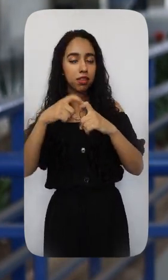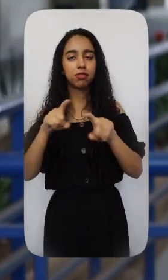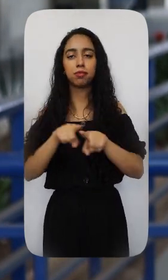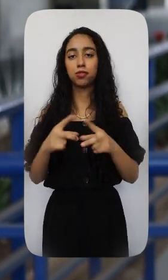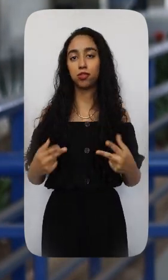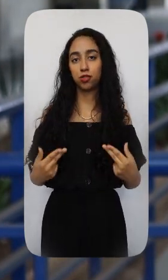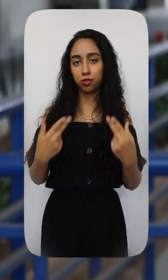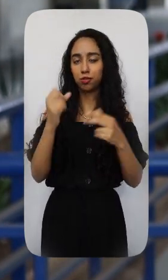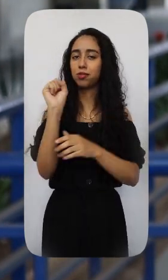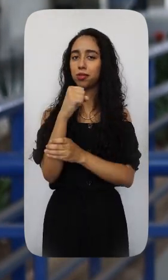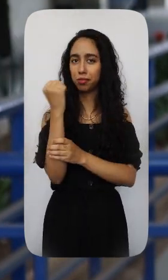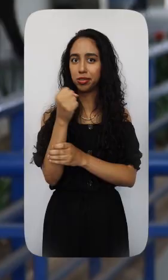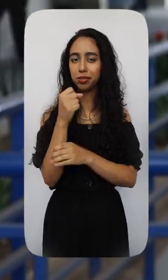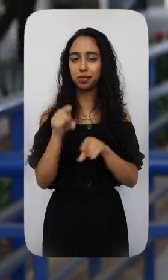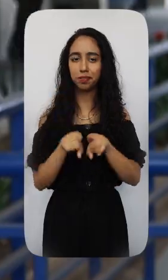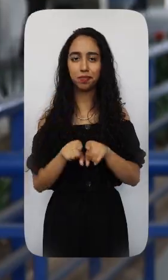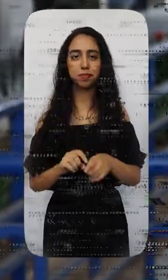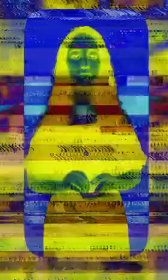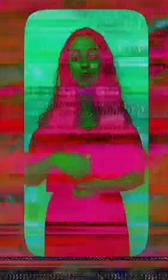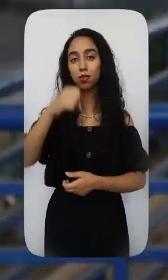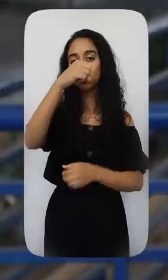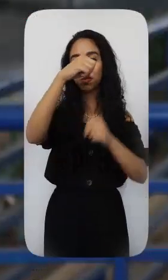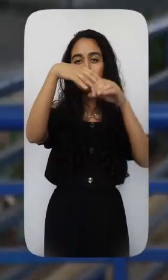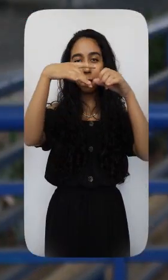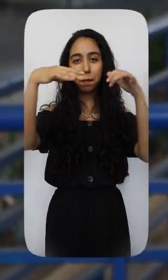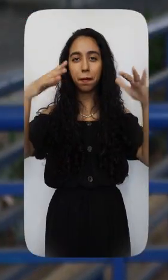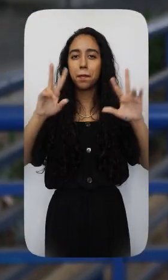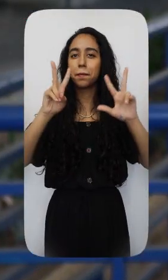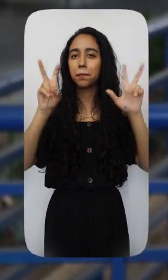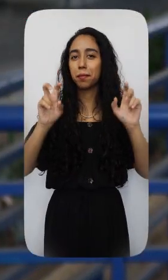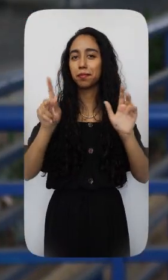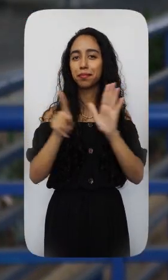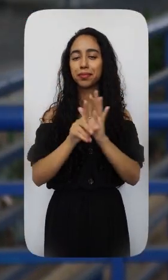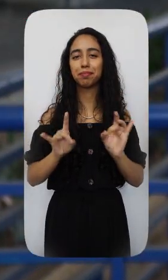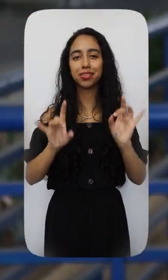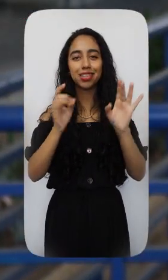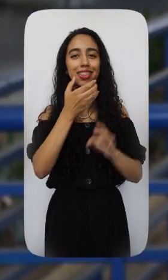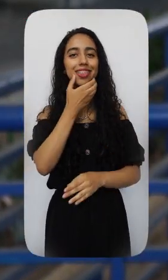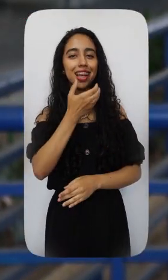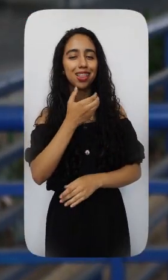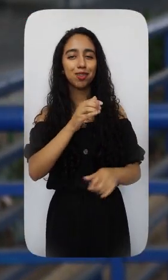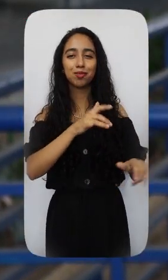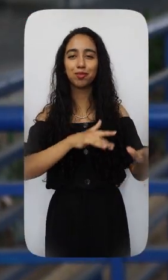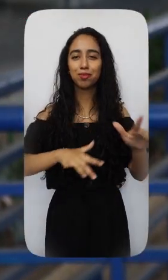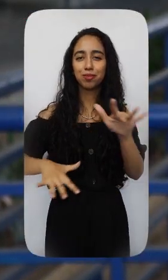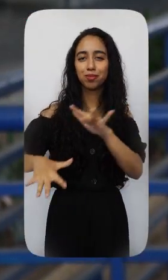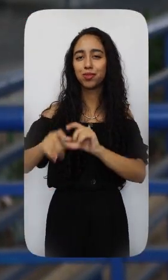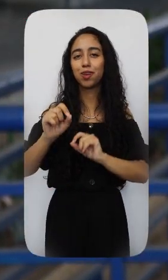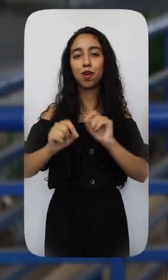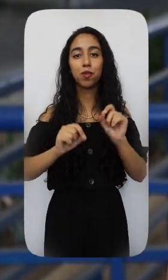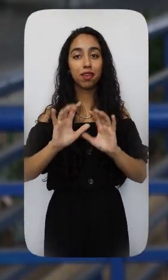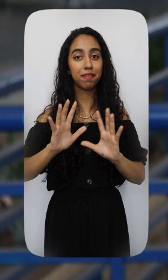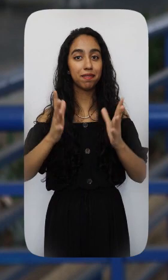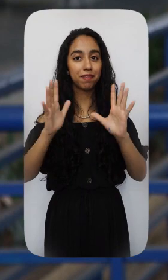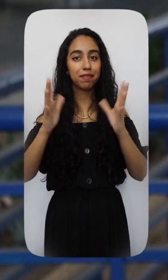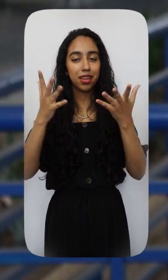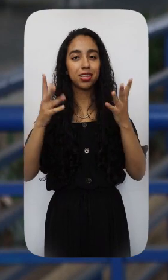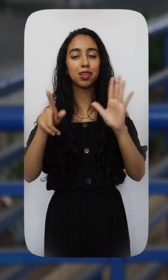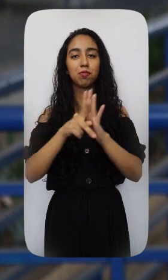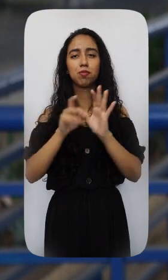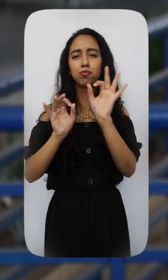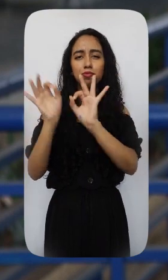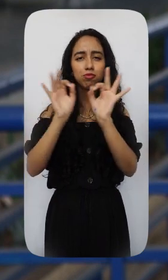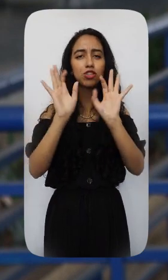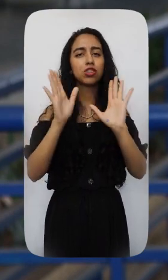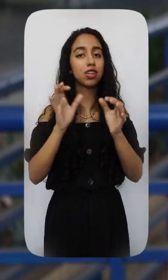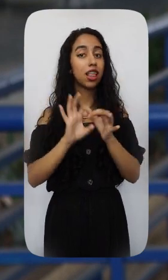médica, clínica cirúrgica e ortopedia. O acender das luzes natalinas contagiou a cidade em uma solenidade nesta